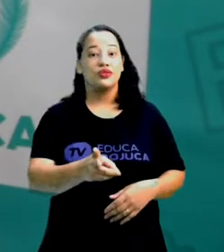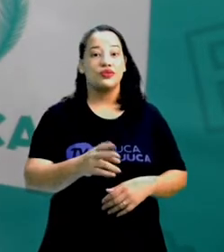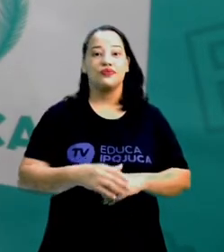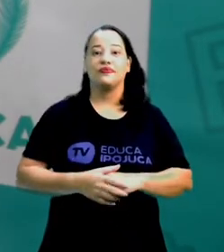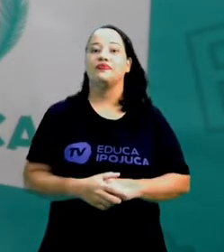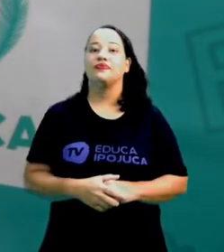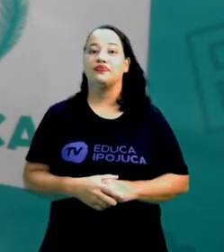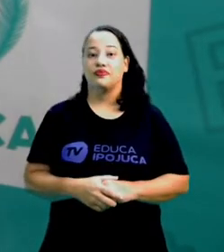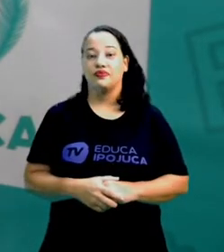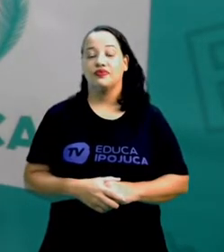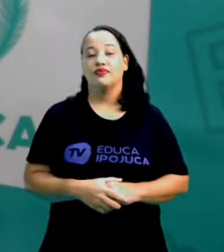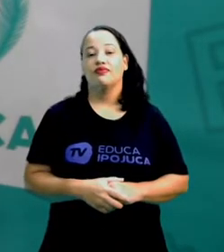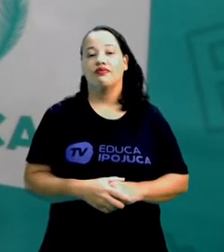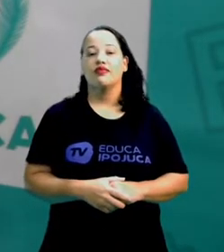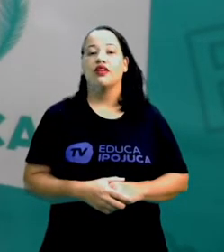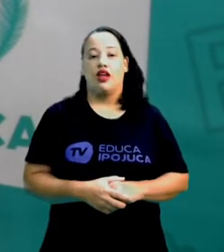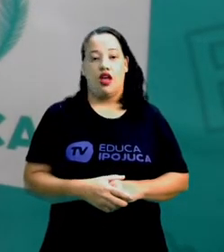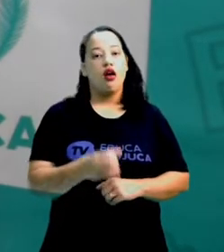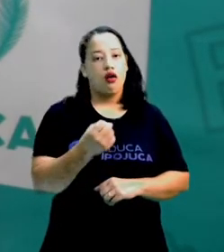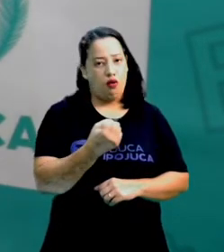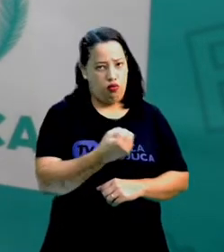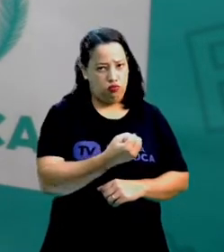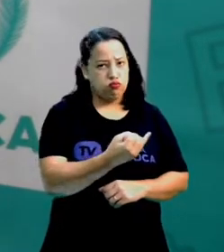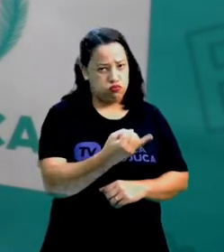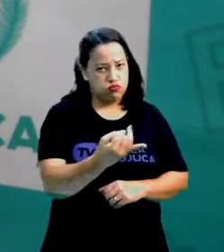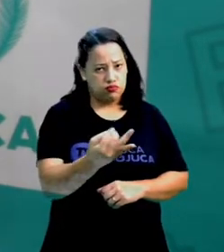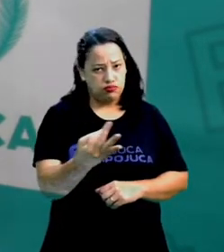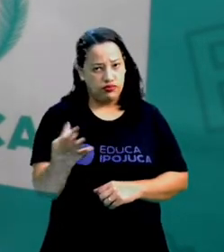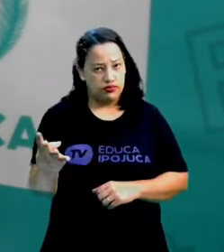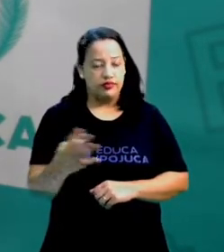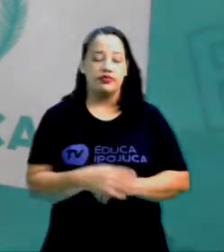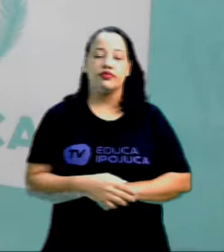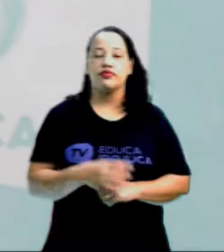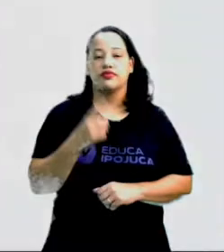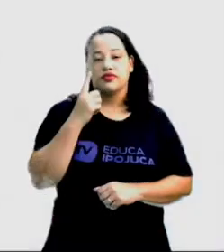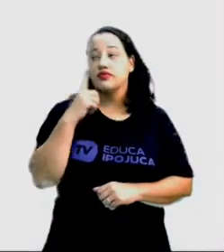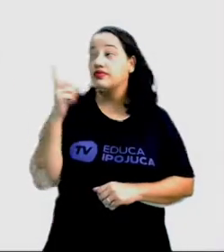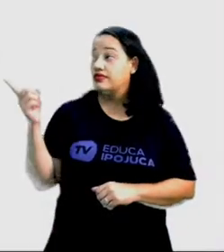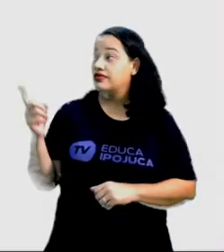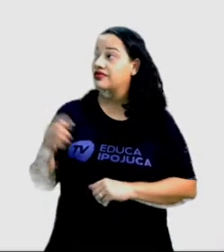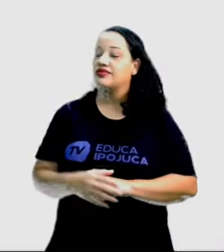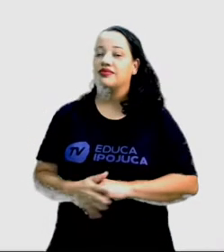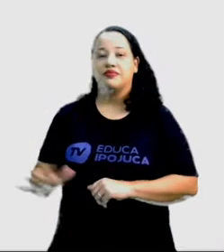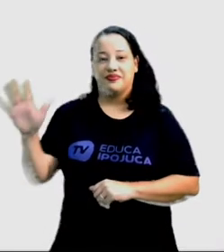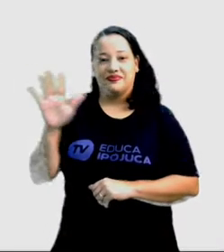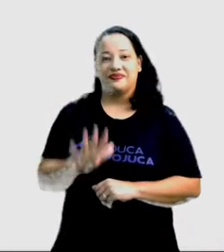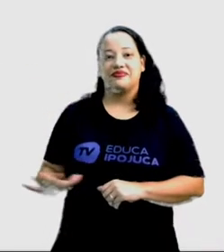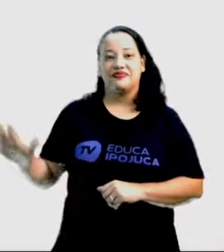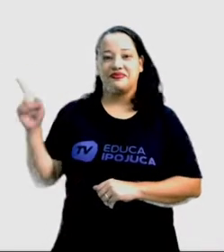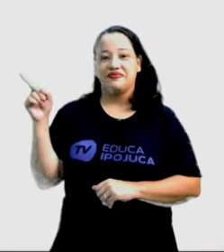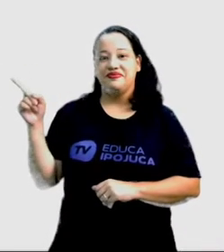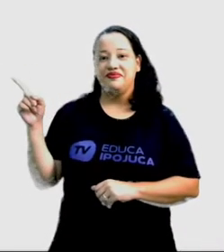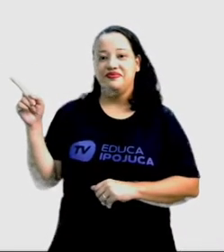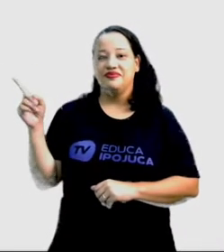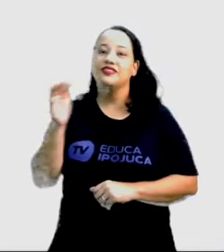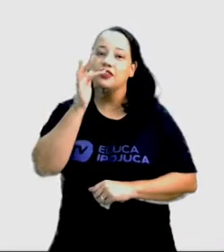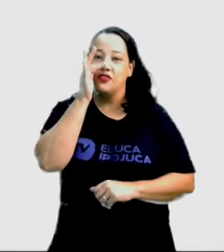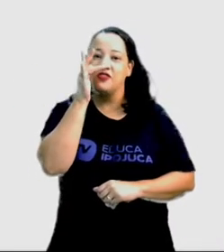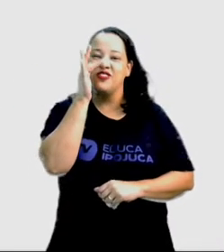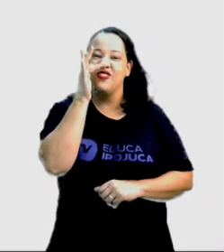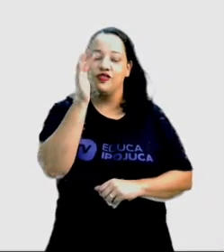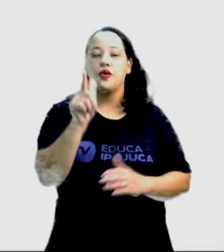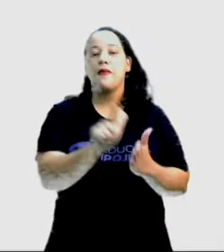ainda a nossa contagem de hoje. Observe na imagem as flores de